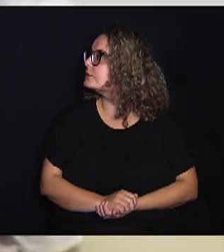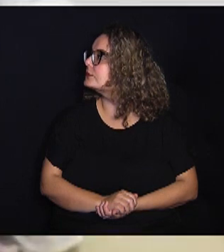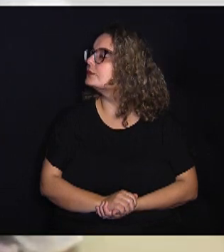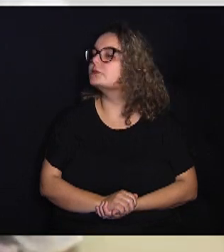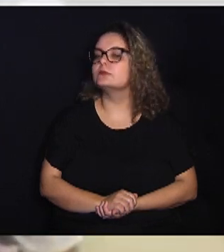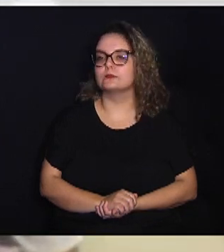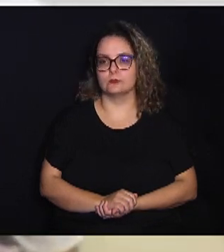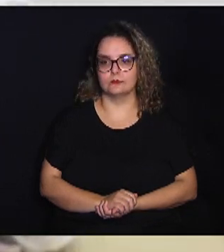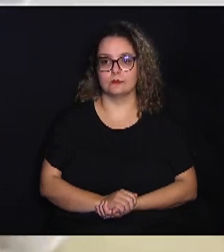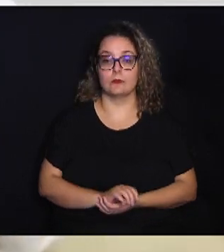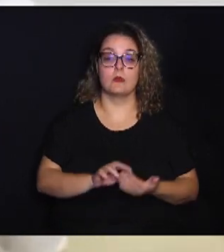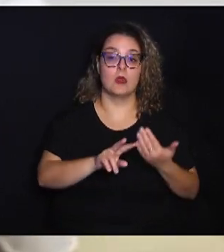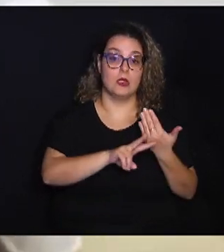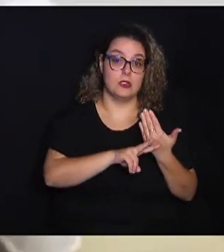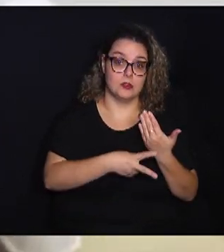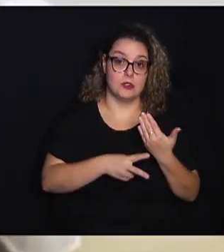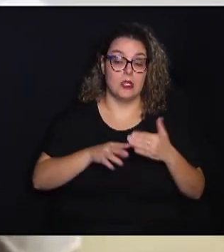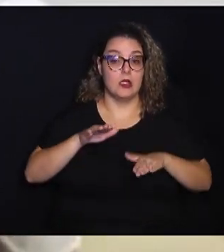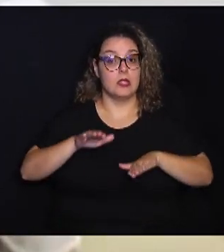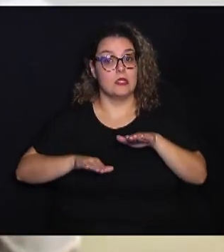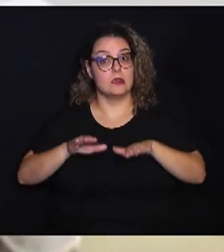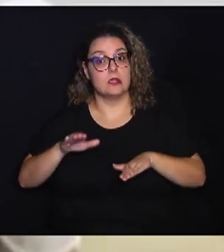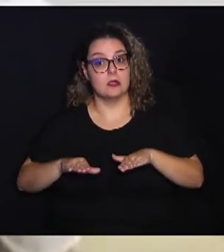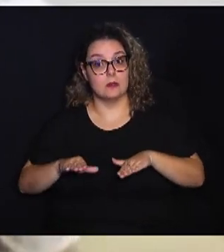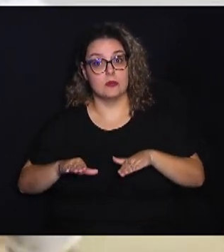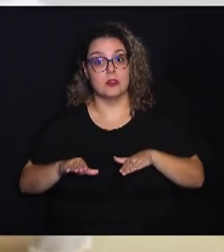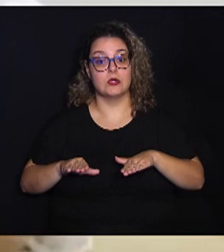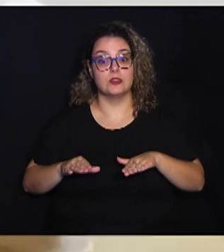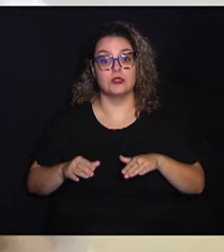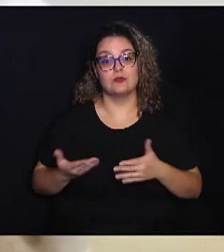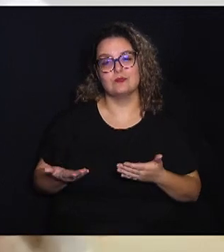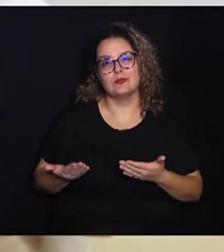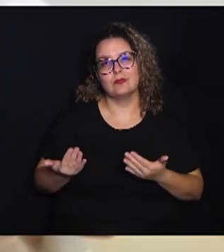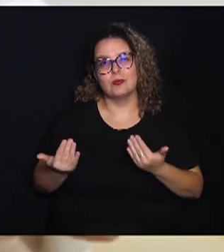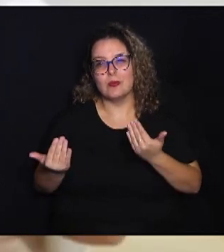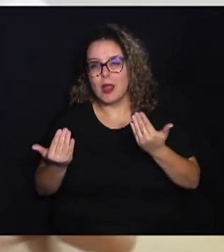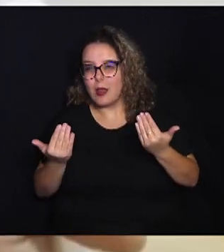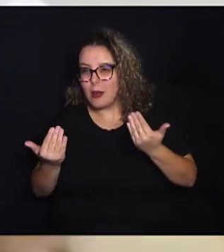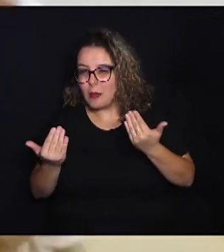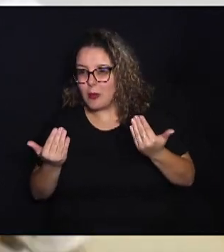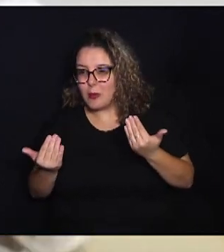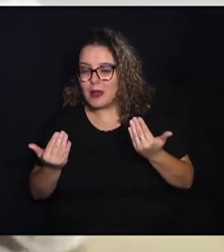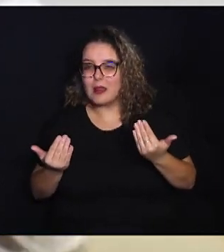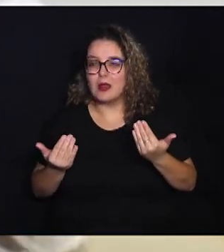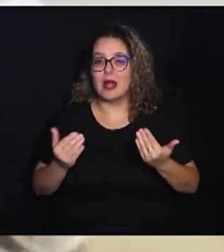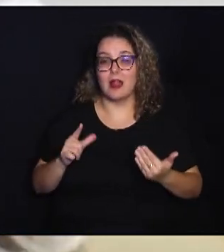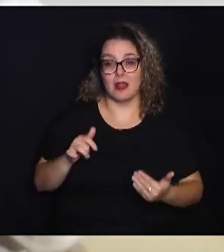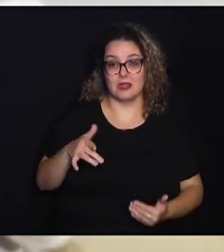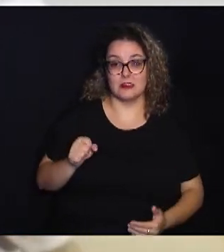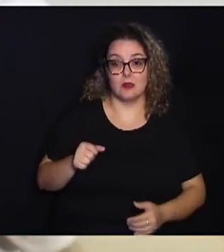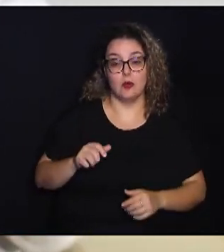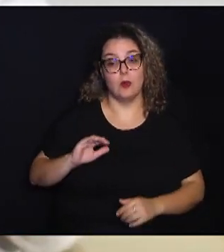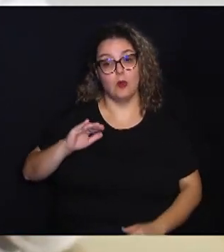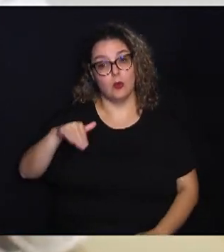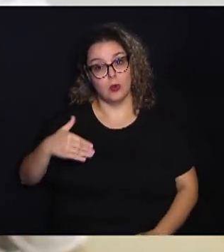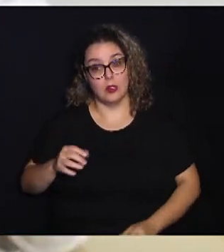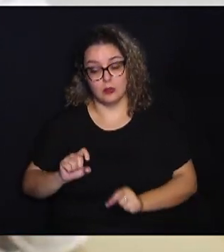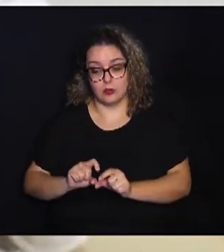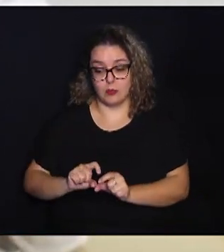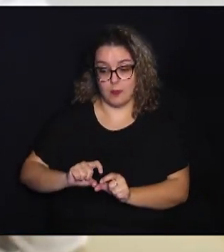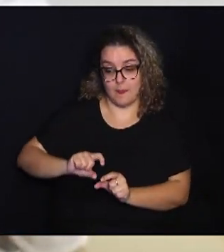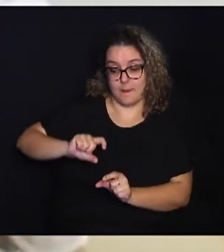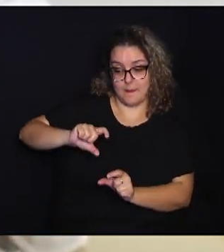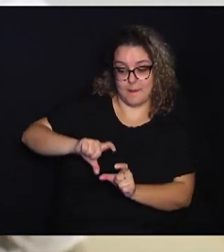As sequelas, elas dependem muito do nível da lesão. Quanto mais alta a lesão, maior são as sequelas